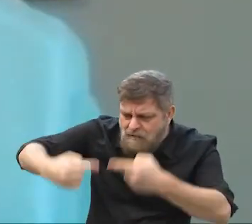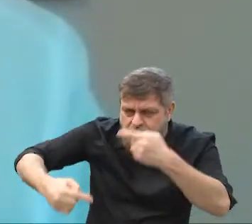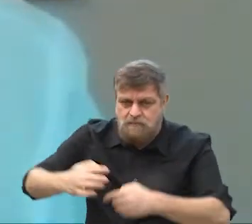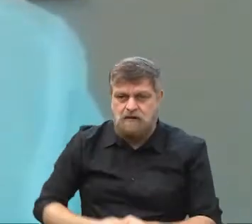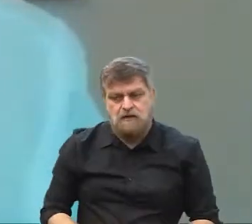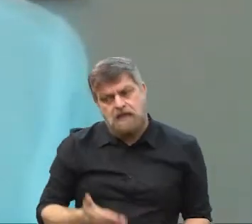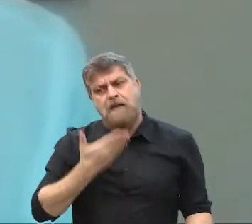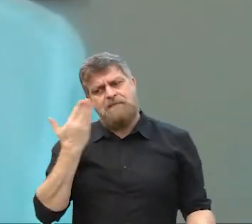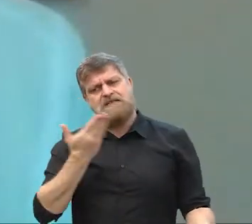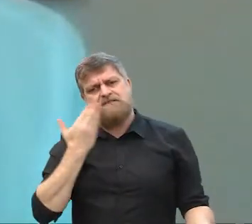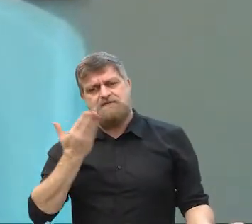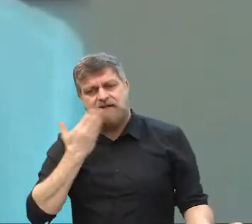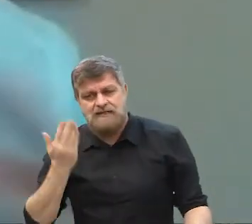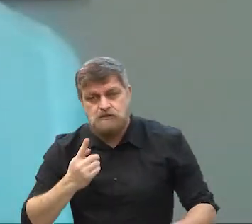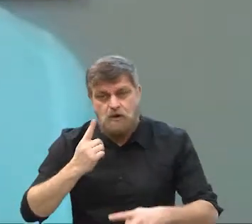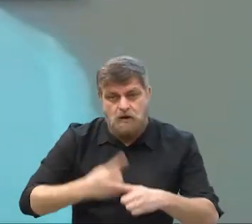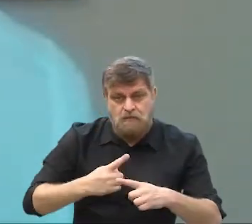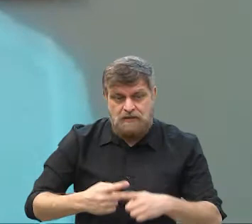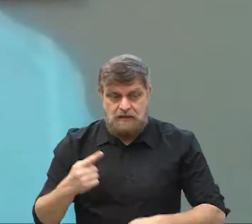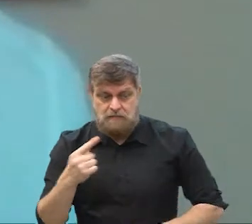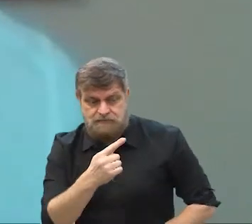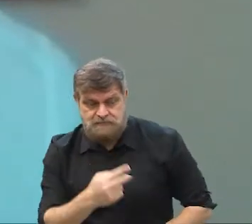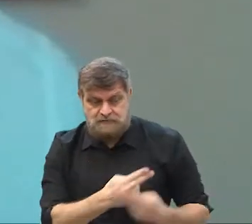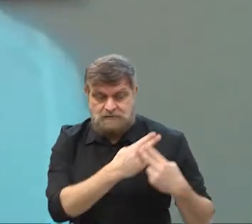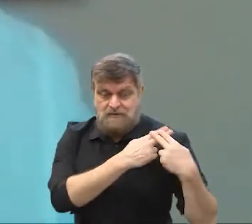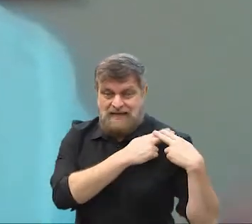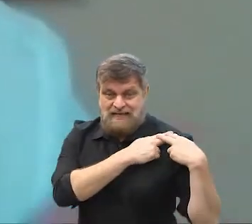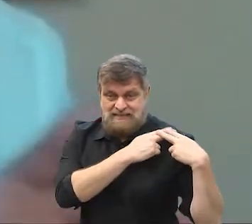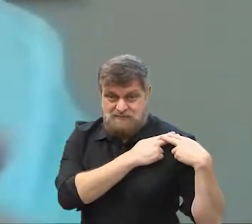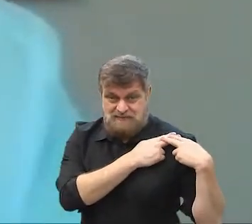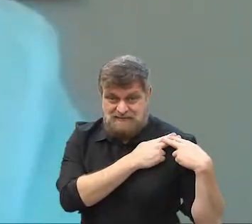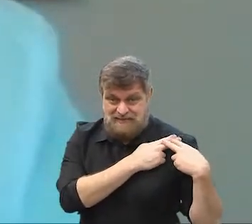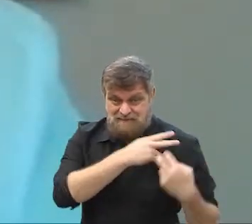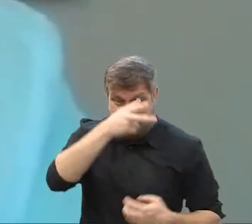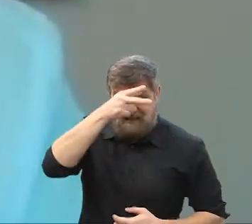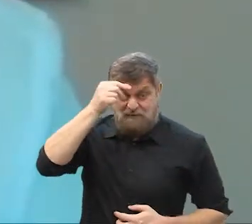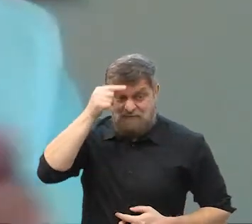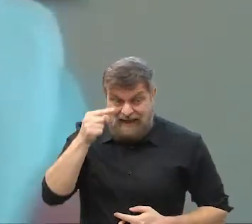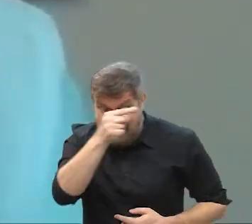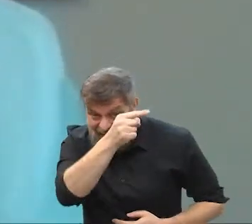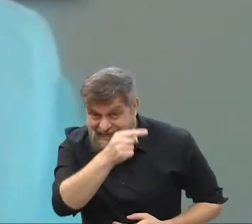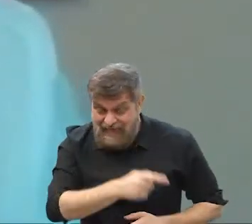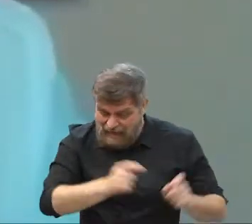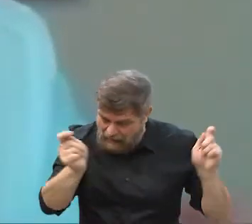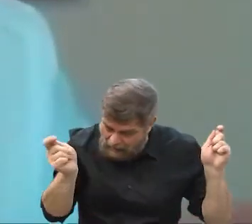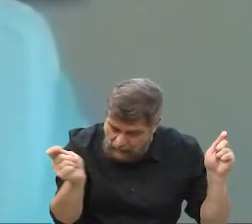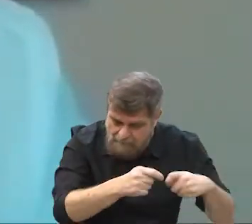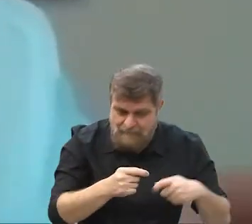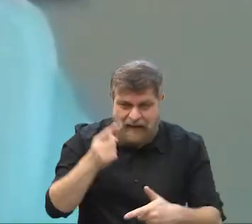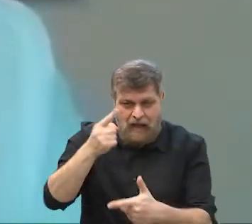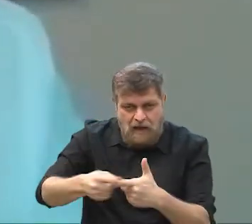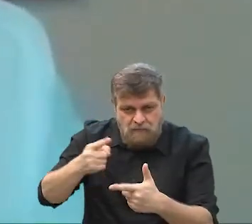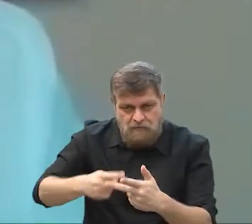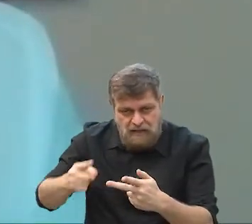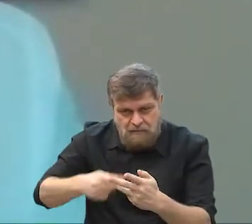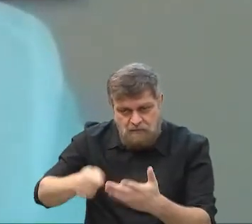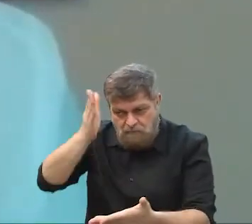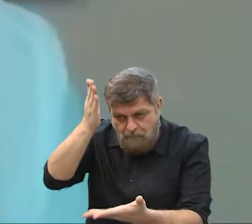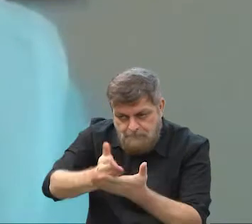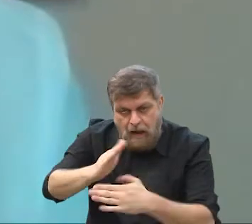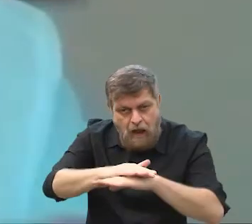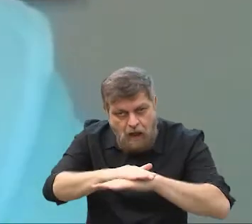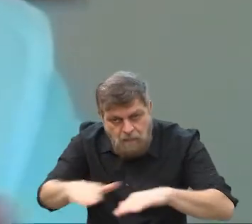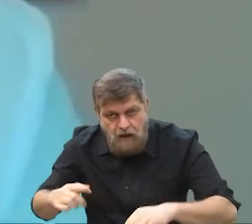é um facilitador, porque aí as autoridades do Executivo, que têm a competência para resolver essas temáticas, esses